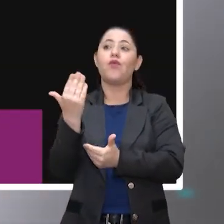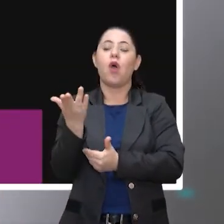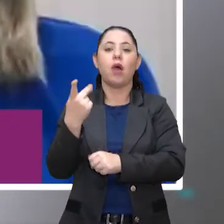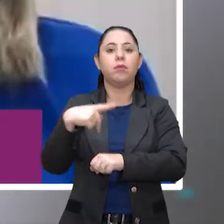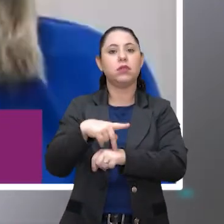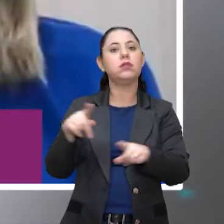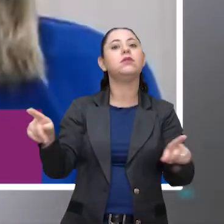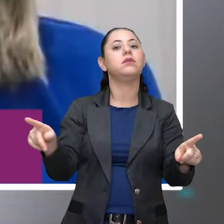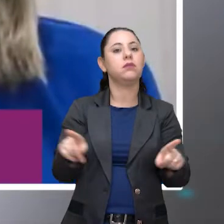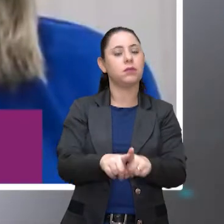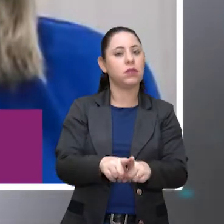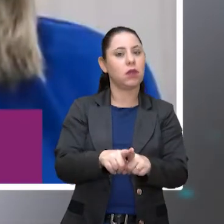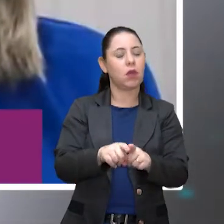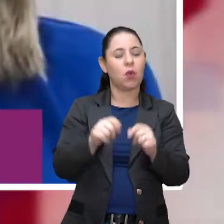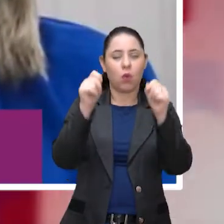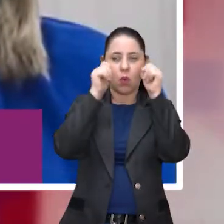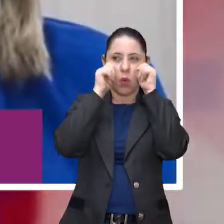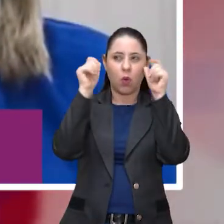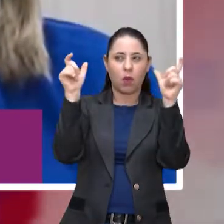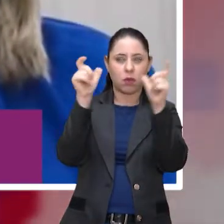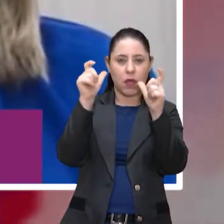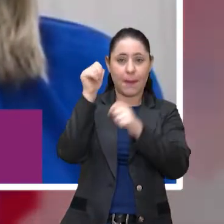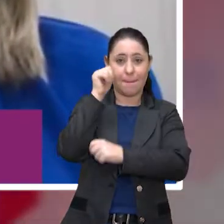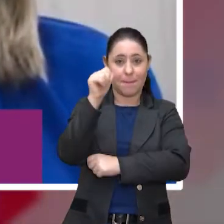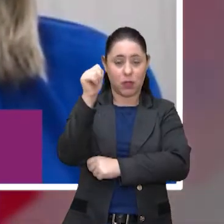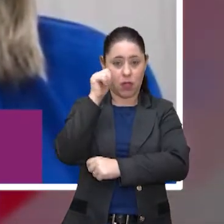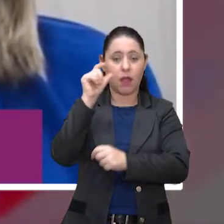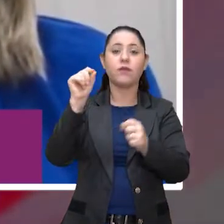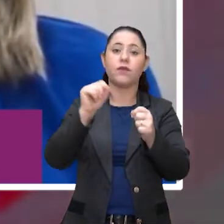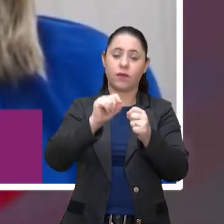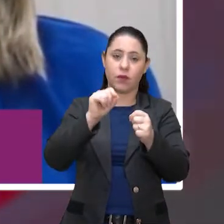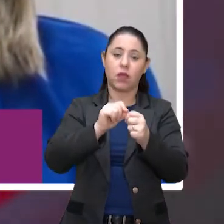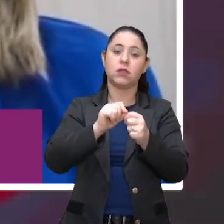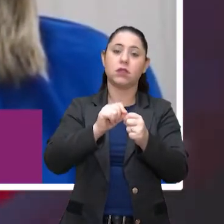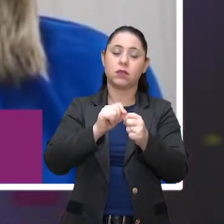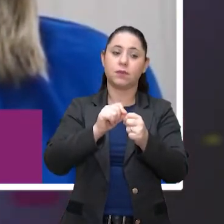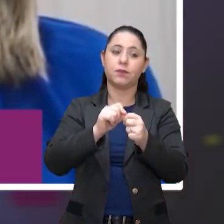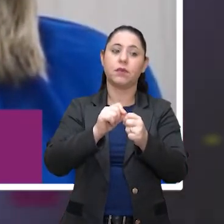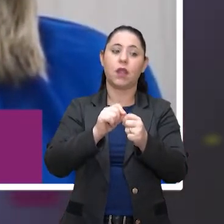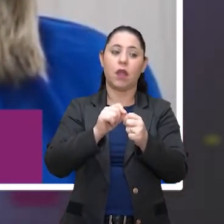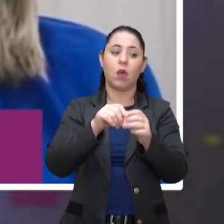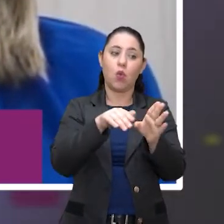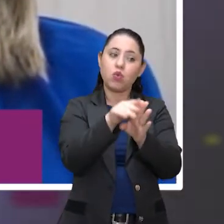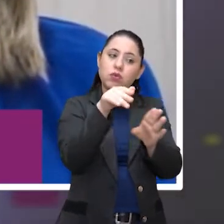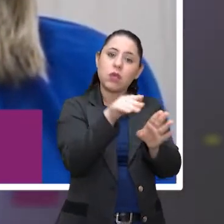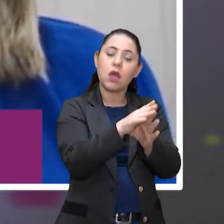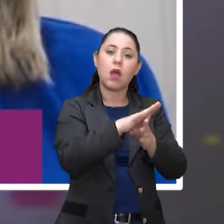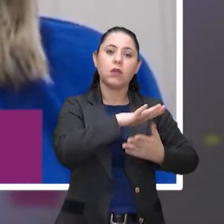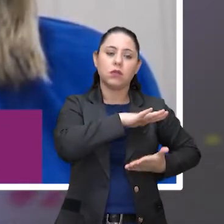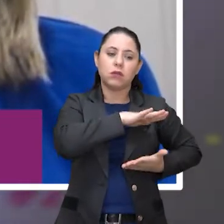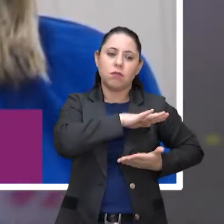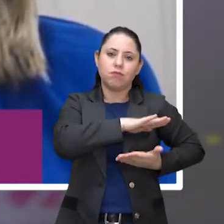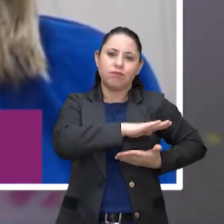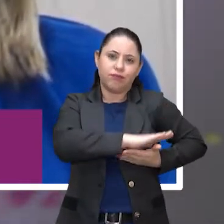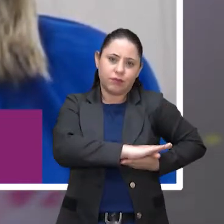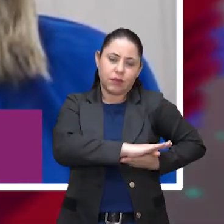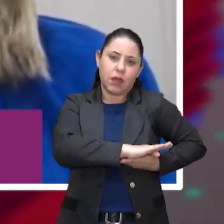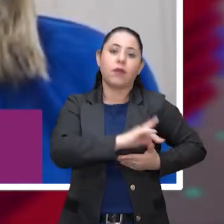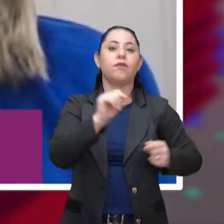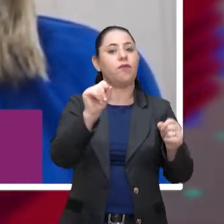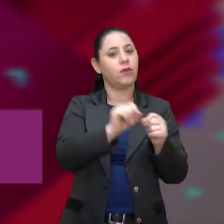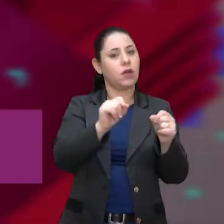internacional, que se observou que aquelas mulheres que fazem dentro da recomendação a mamografia